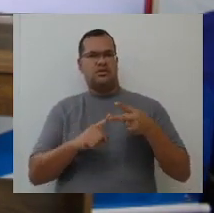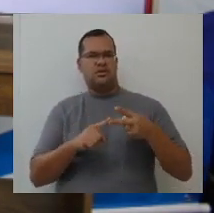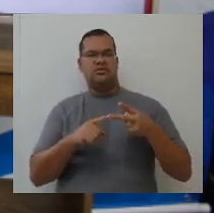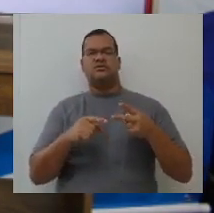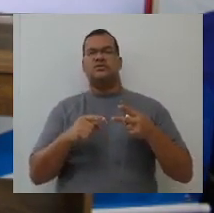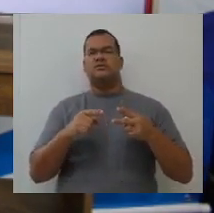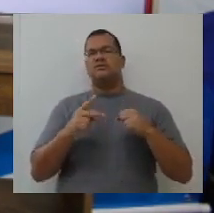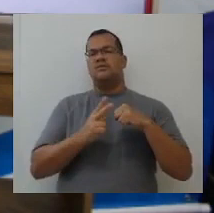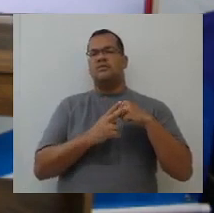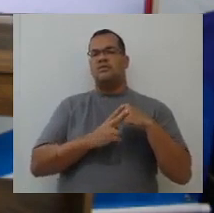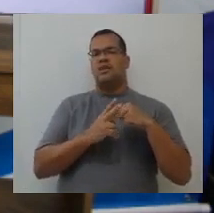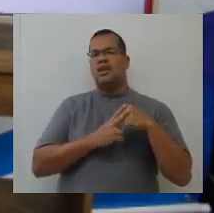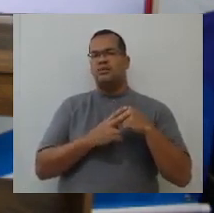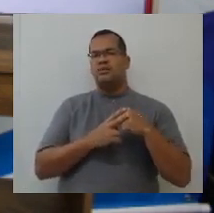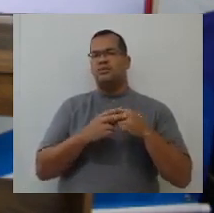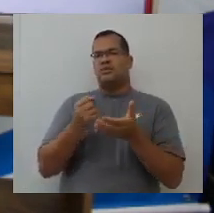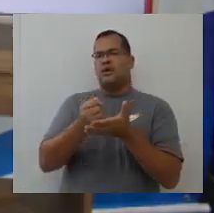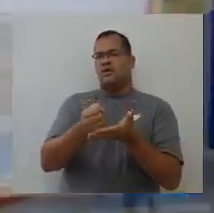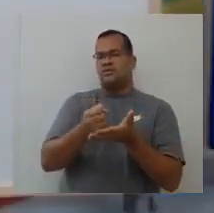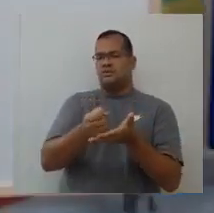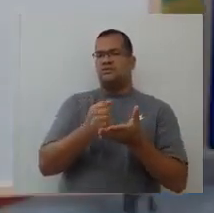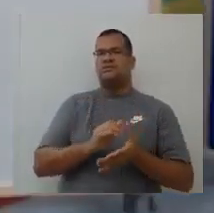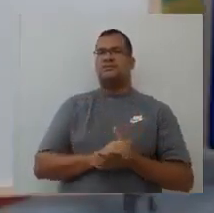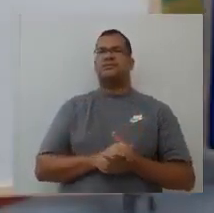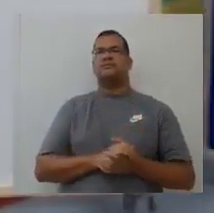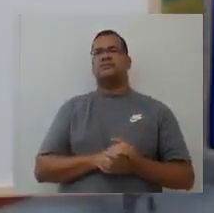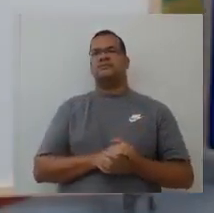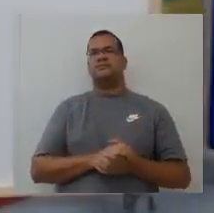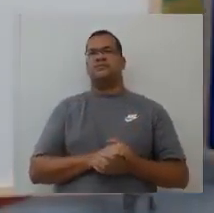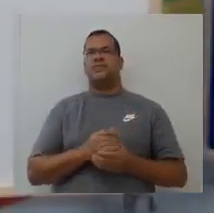quadro comigo. Deixa eu só apagar aqui.